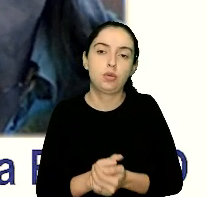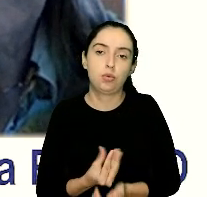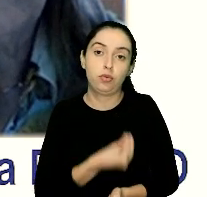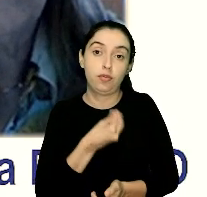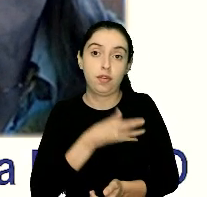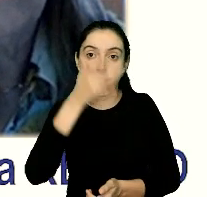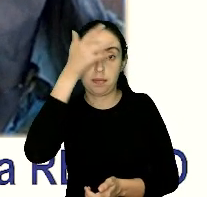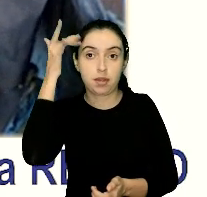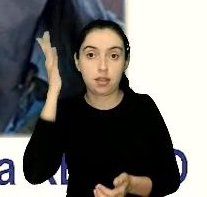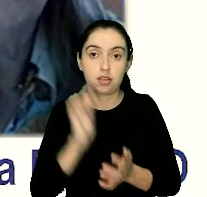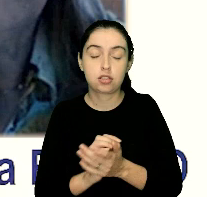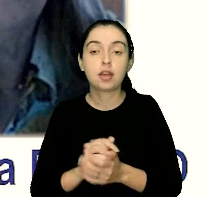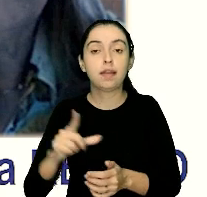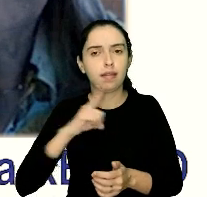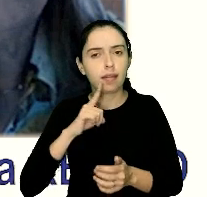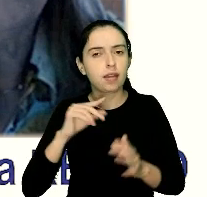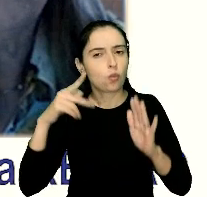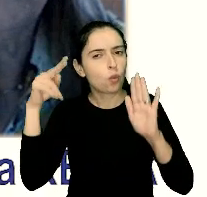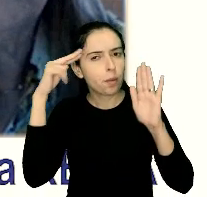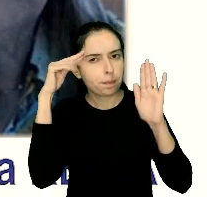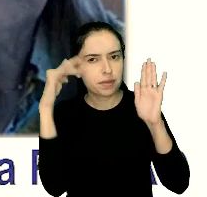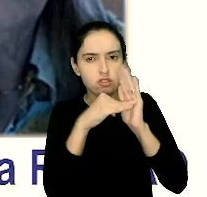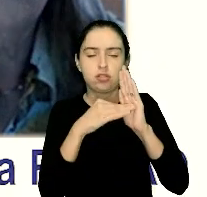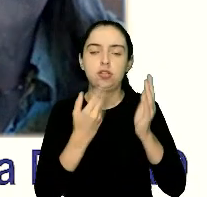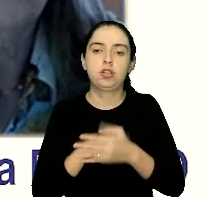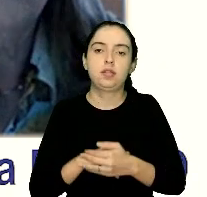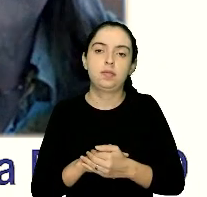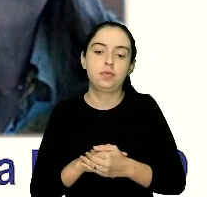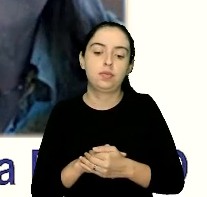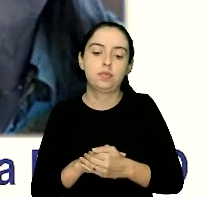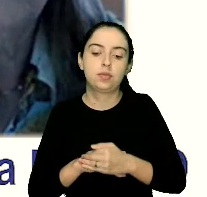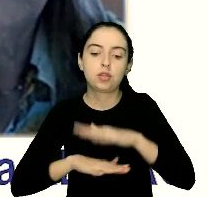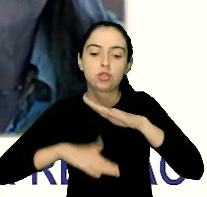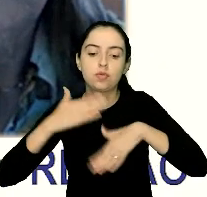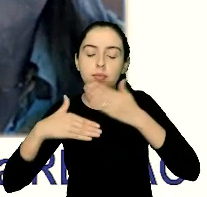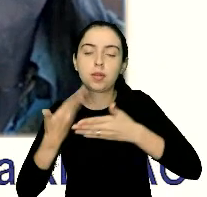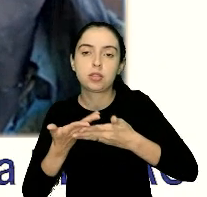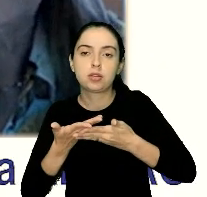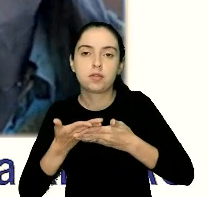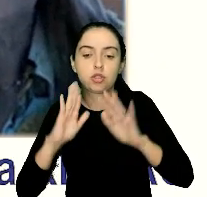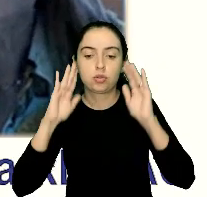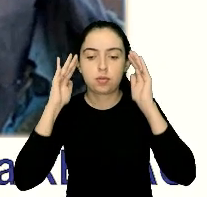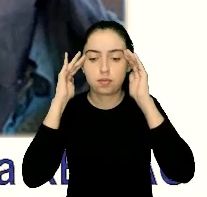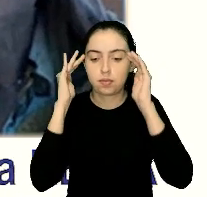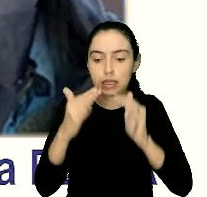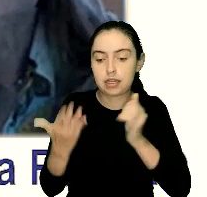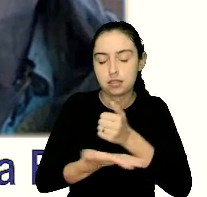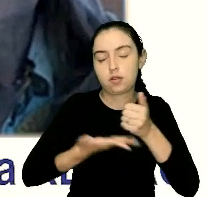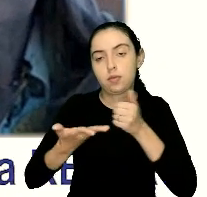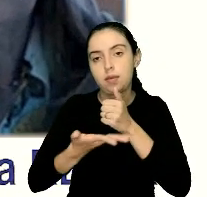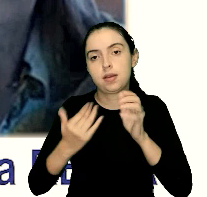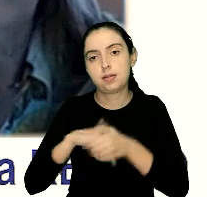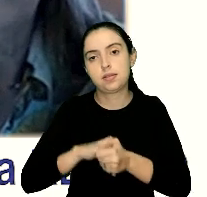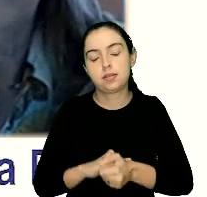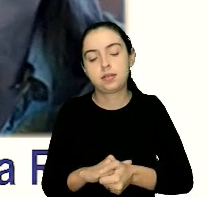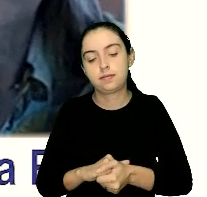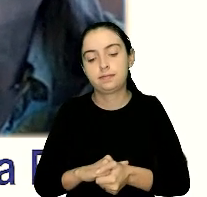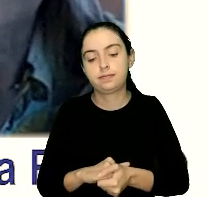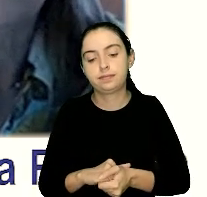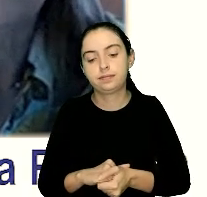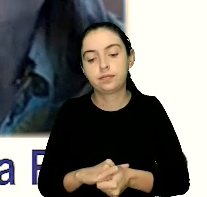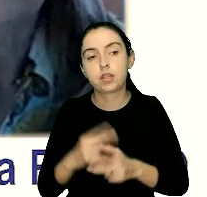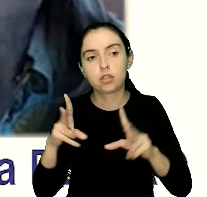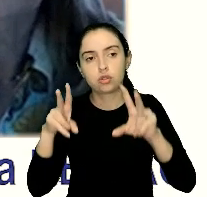proposta. Na medida que a gente faz uma atenção primária, a gente está olhando para tudo. A gente